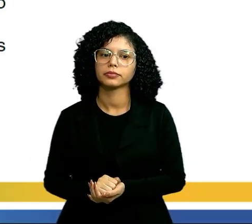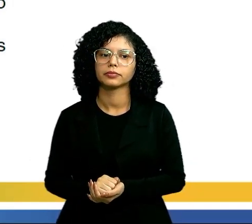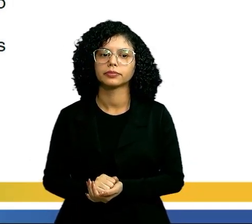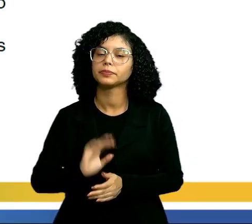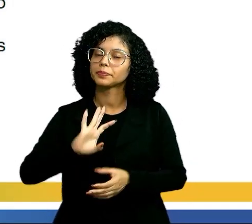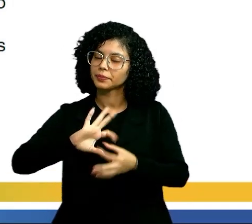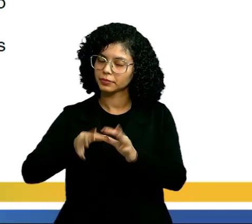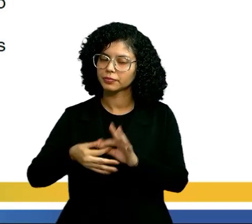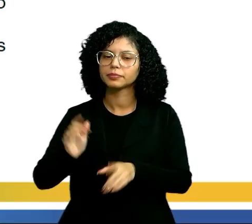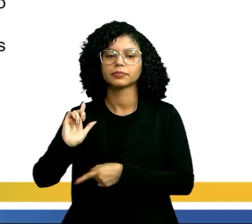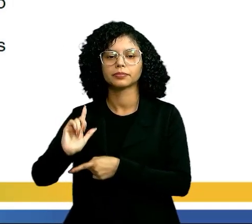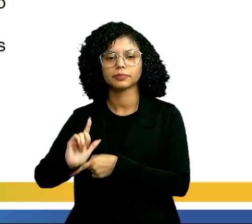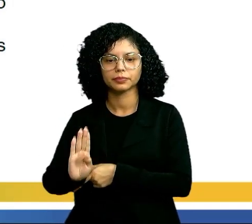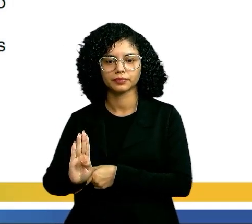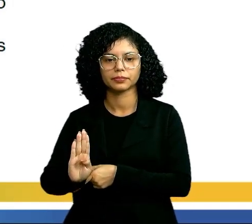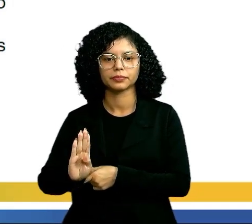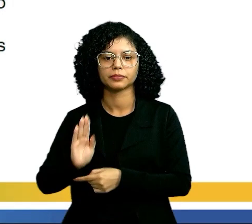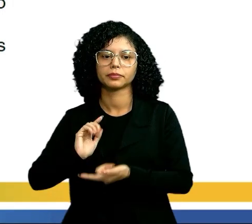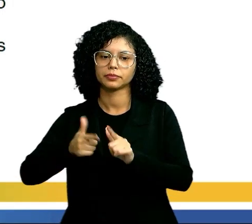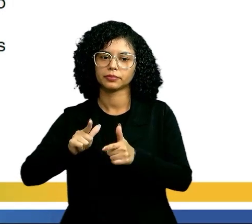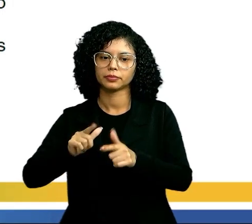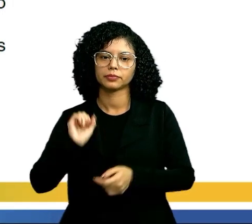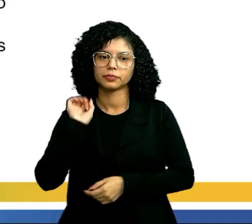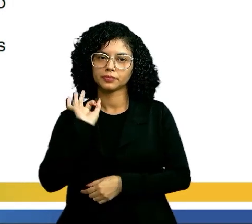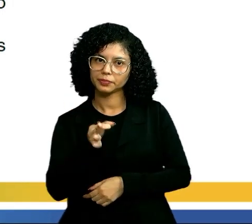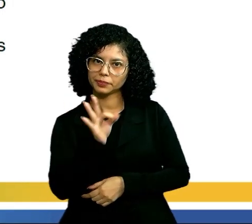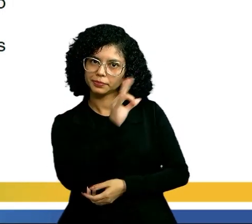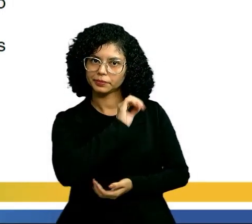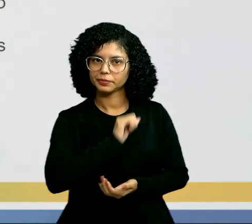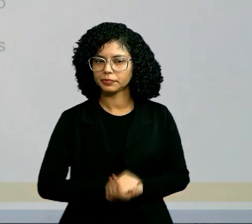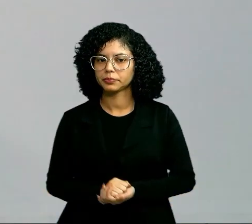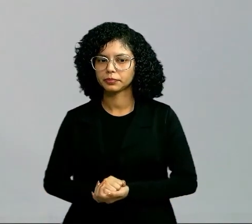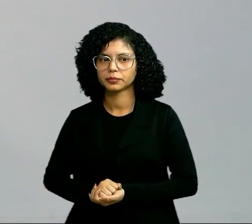esse contexto, a letra B. Certinho?